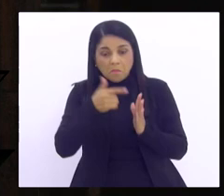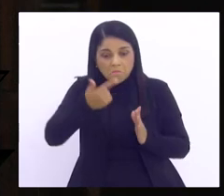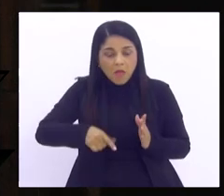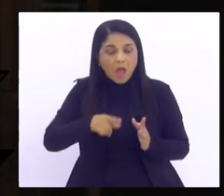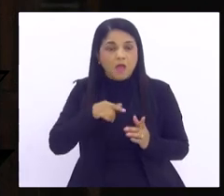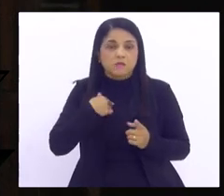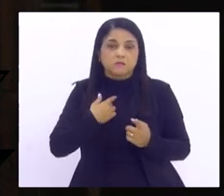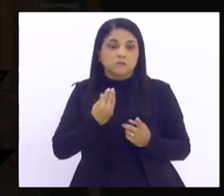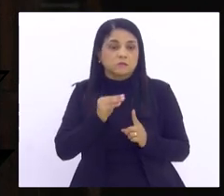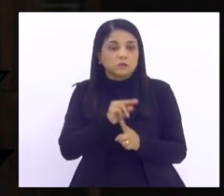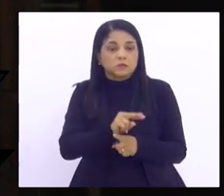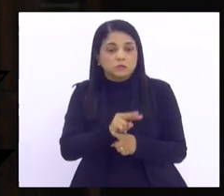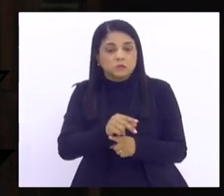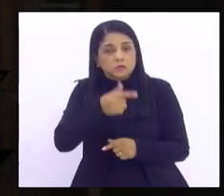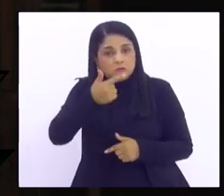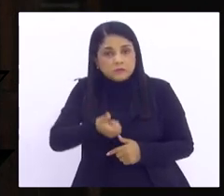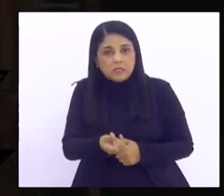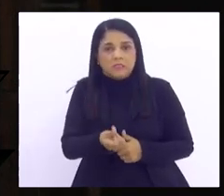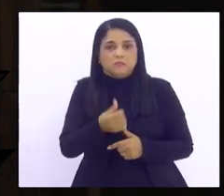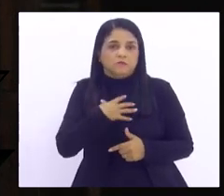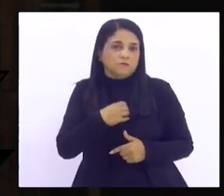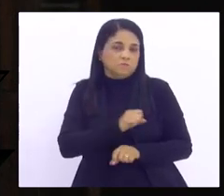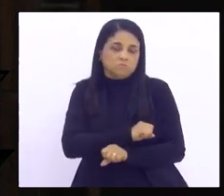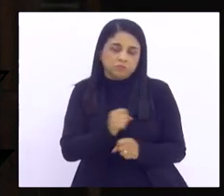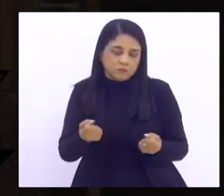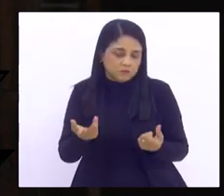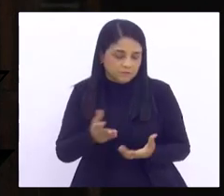eles? E outros membros da família.